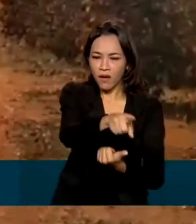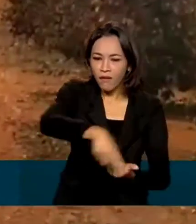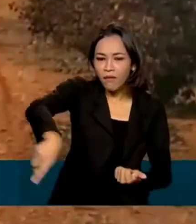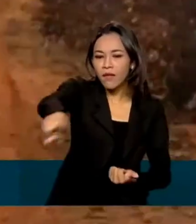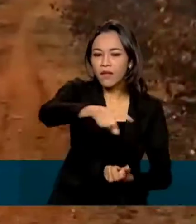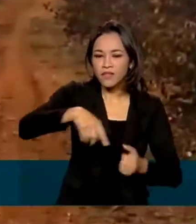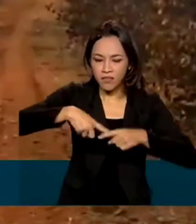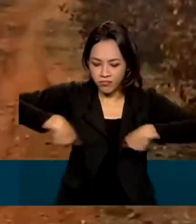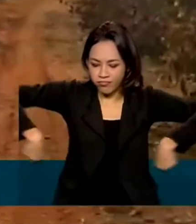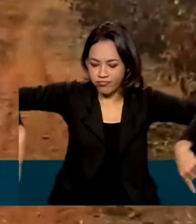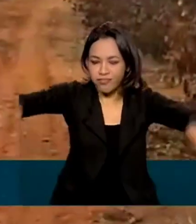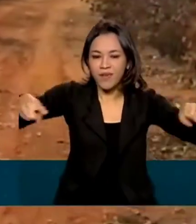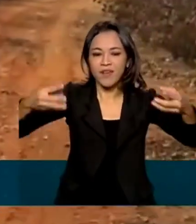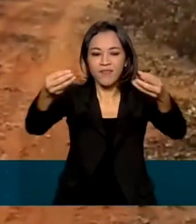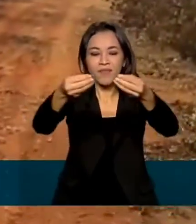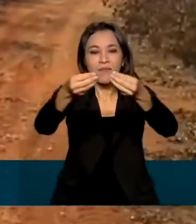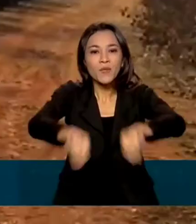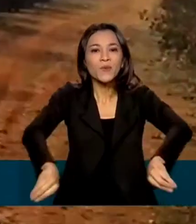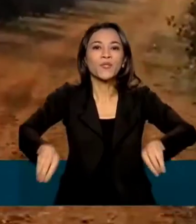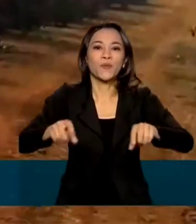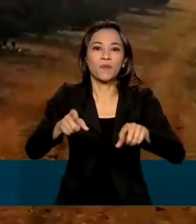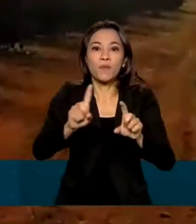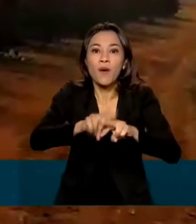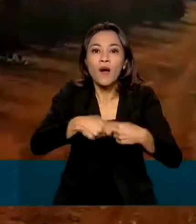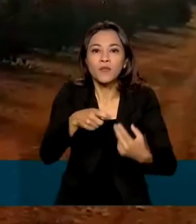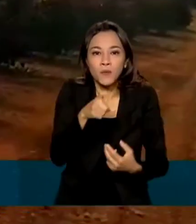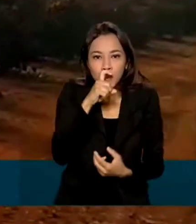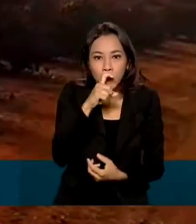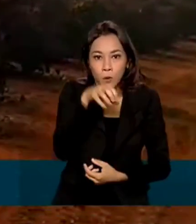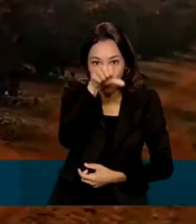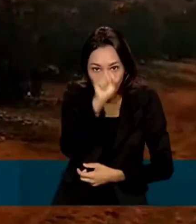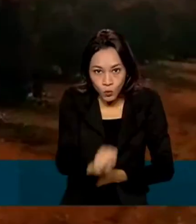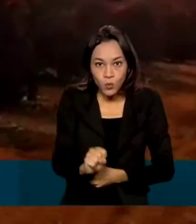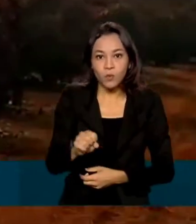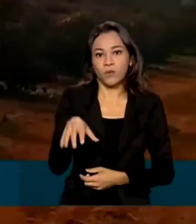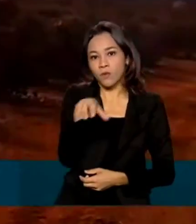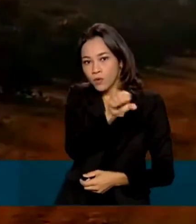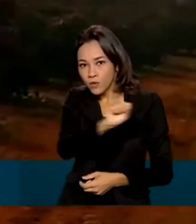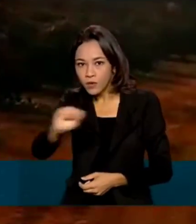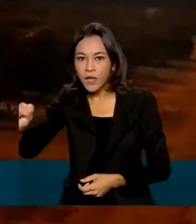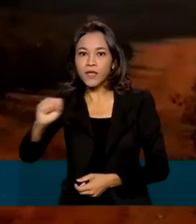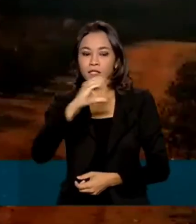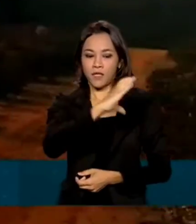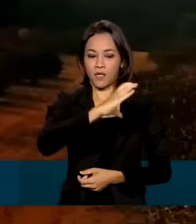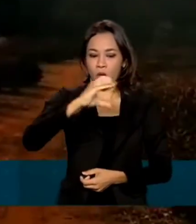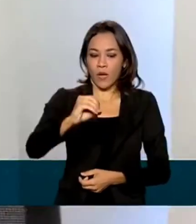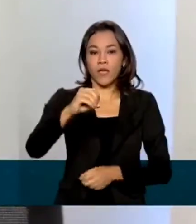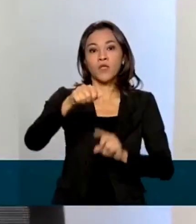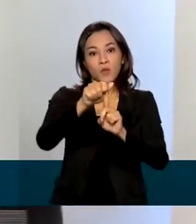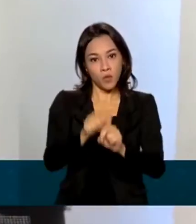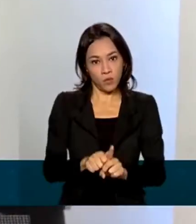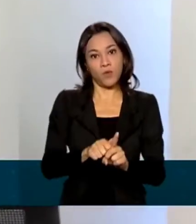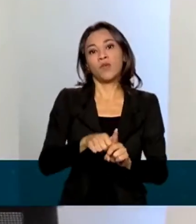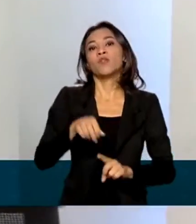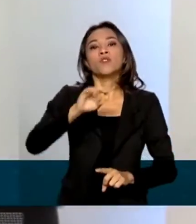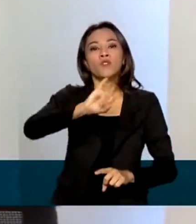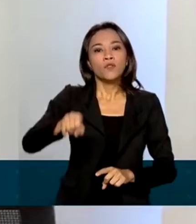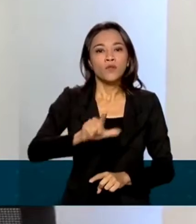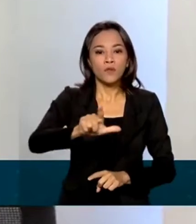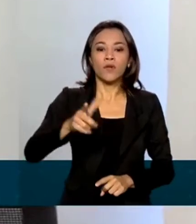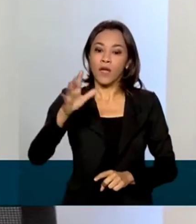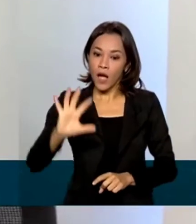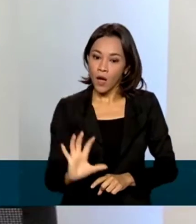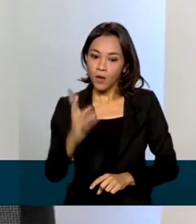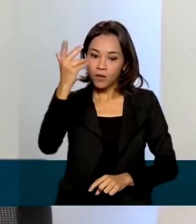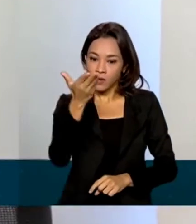afetadas pela geada que atingiu as regiões sul, sudeste e centro-oeste no mês de julho. Foi o que aconteceu